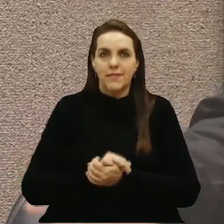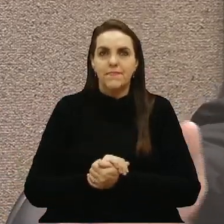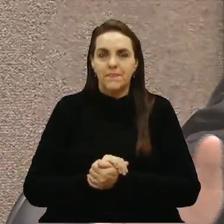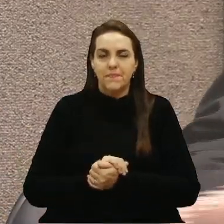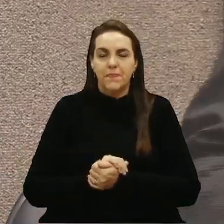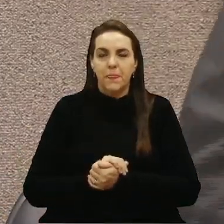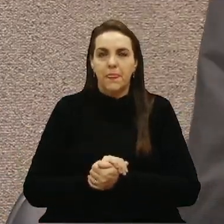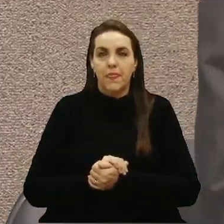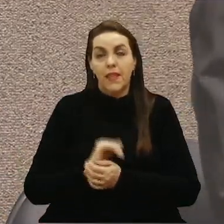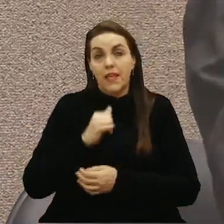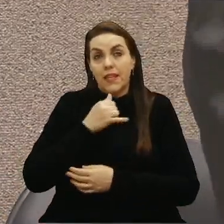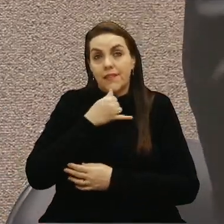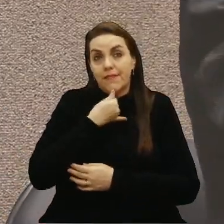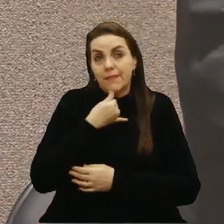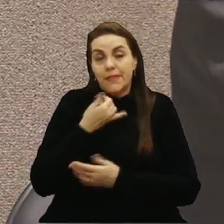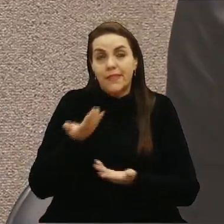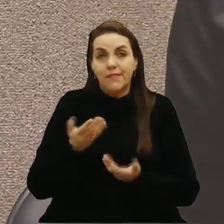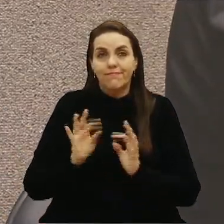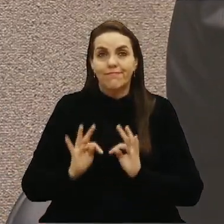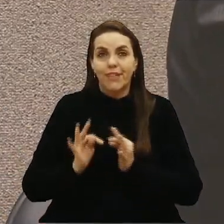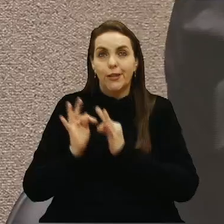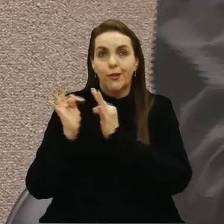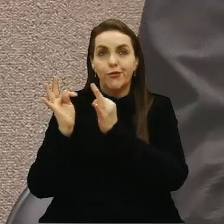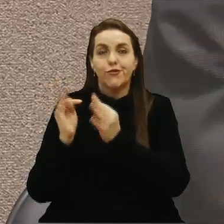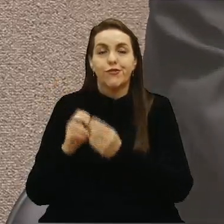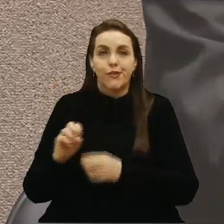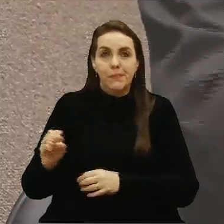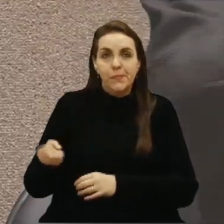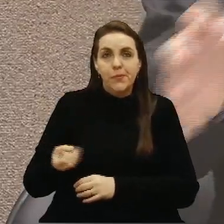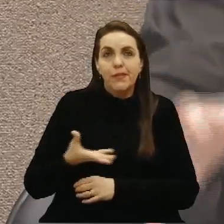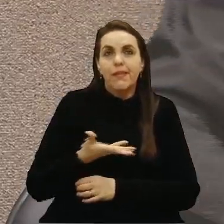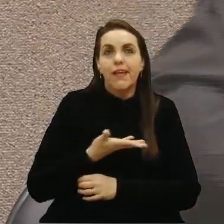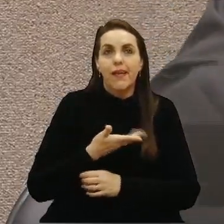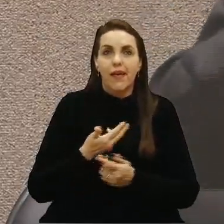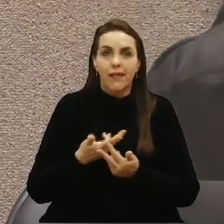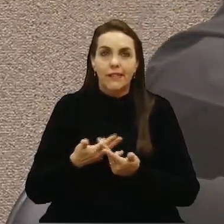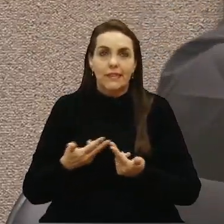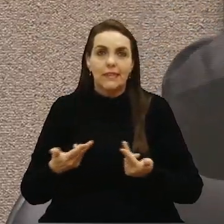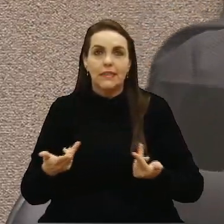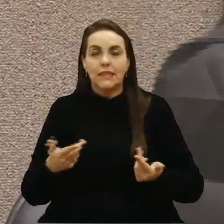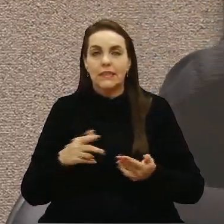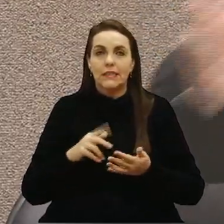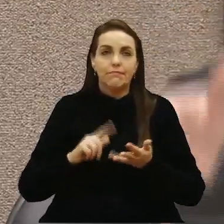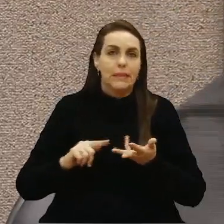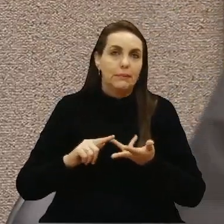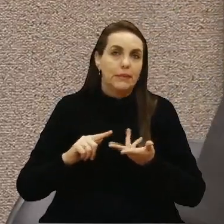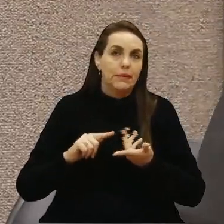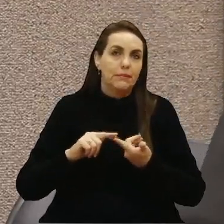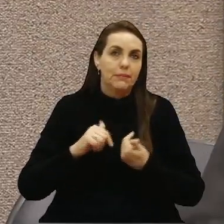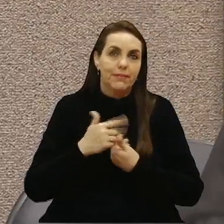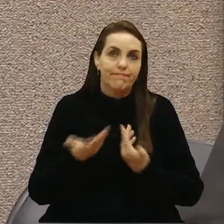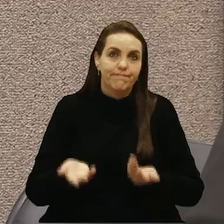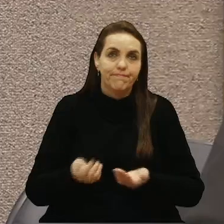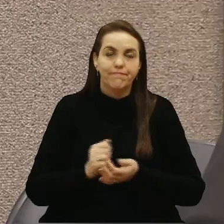Infelizmente, com a tecnologia, com a modernização, com não sei o quê, sei que lá,